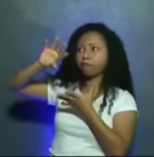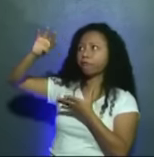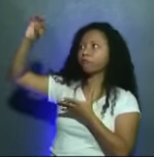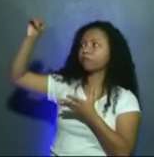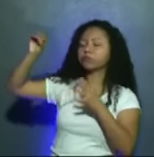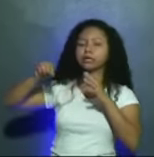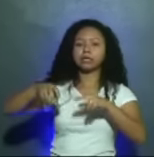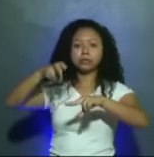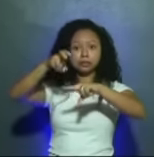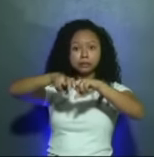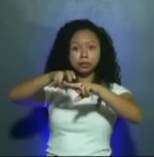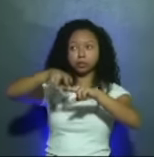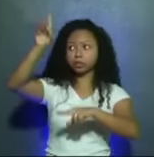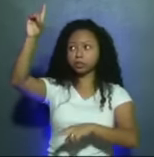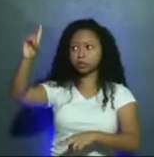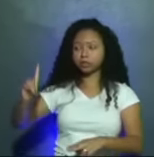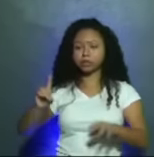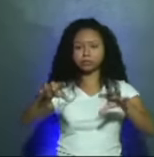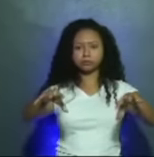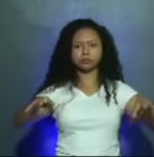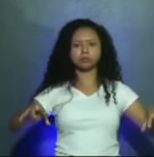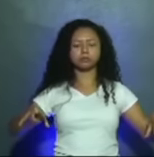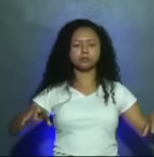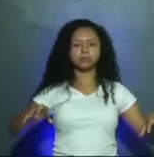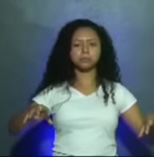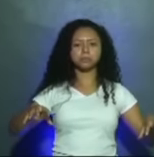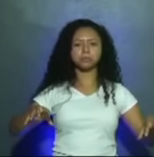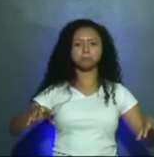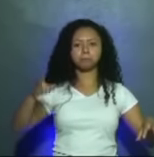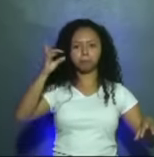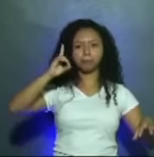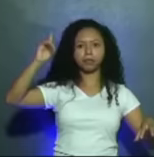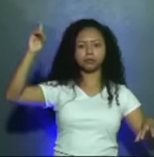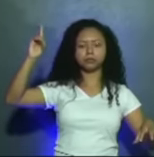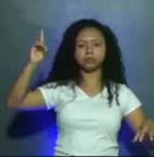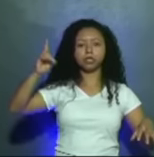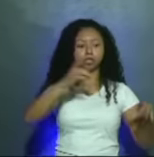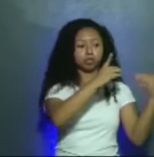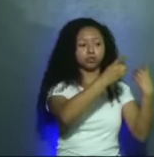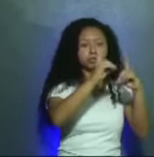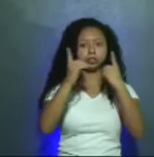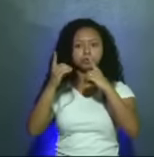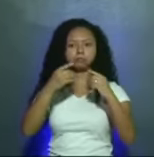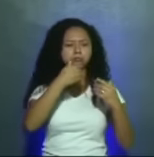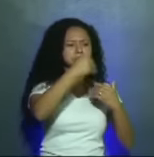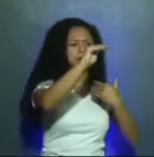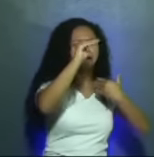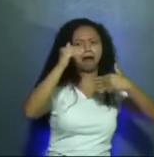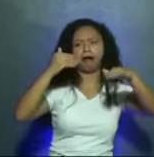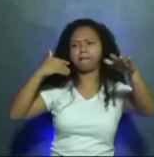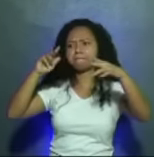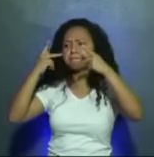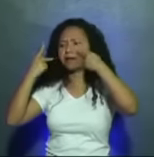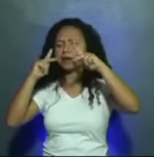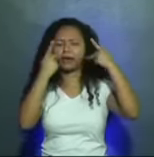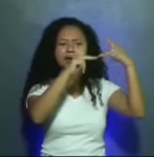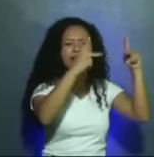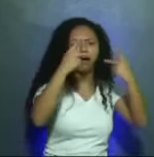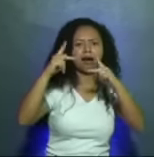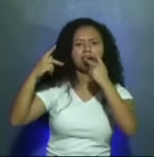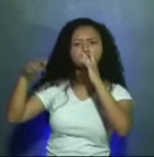de Deus. Então os discípulos saíram e pregaram por toda parte, e o Senhor cooperava com